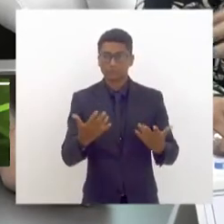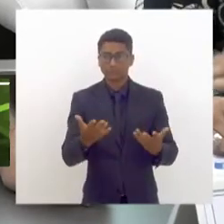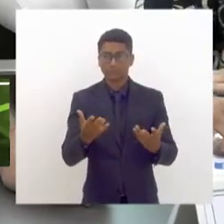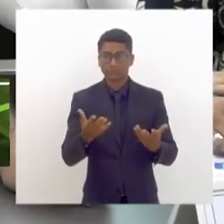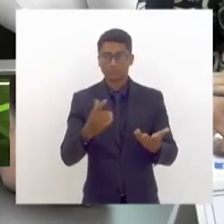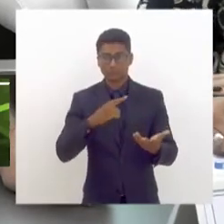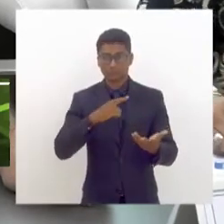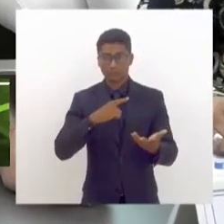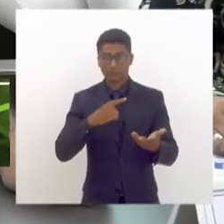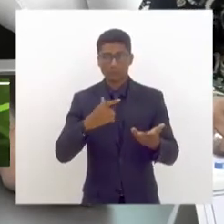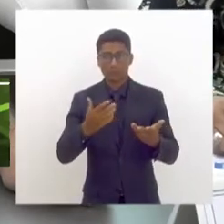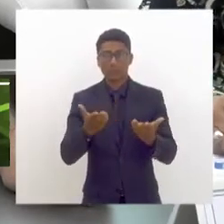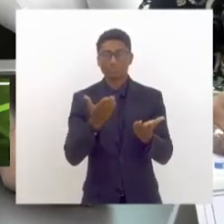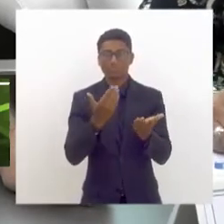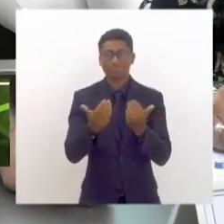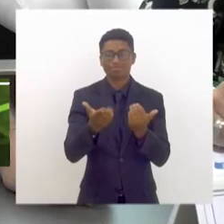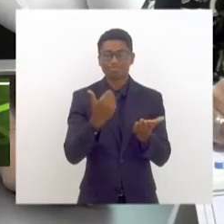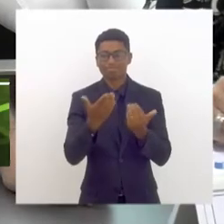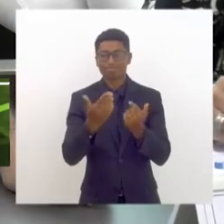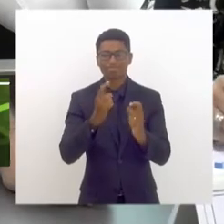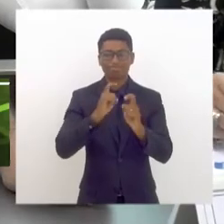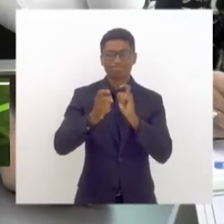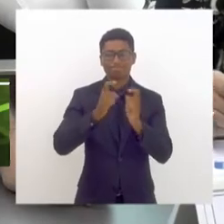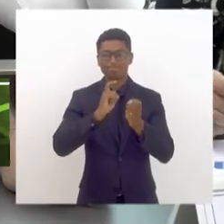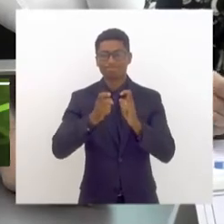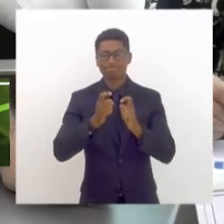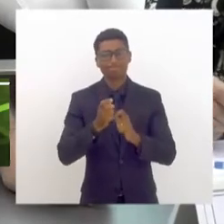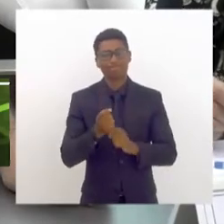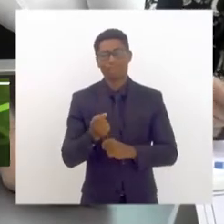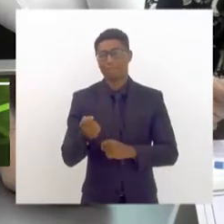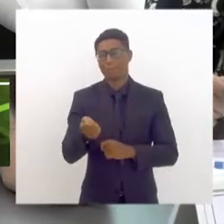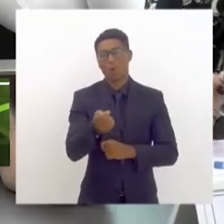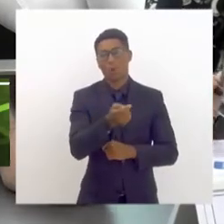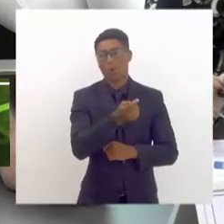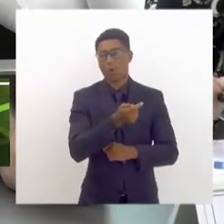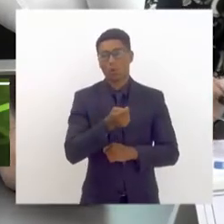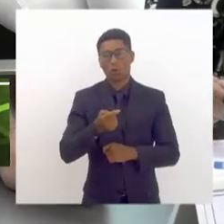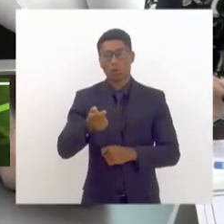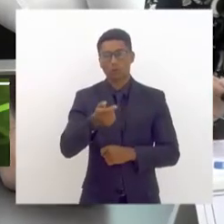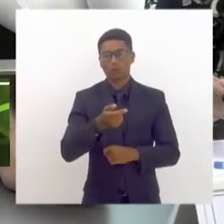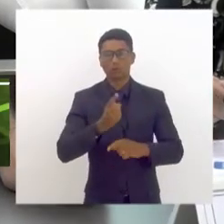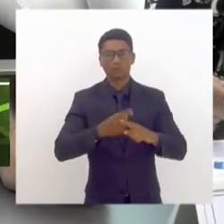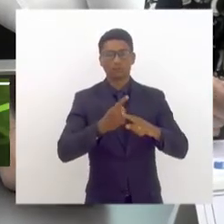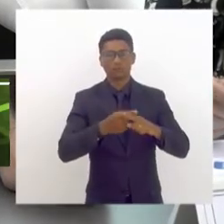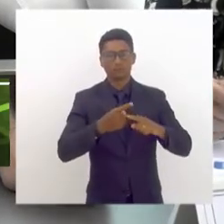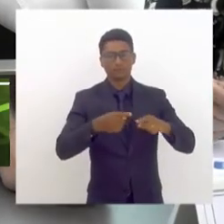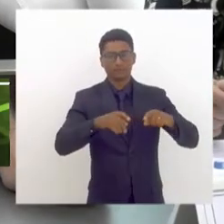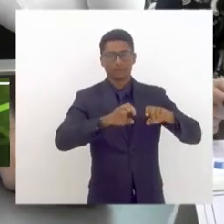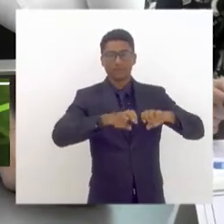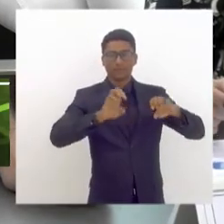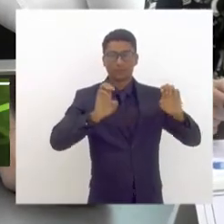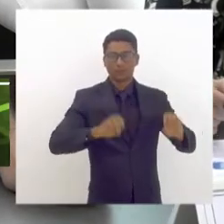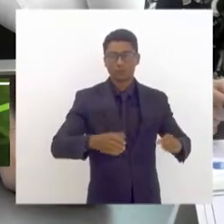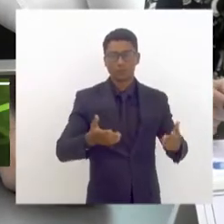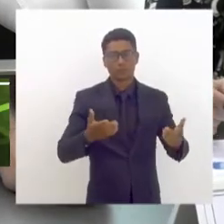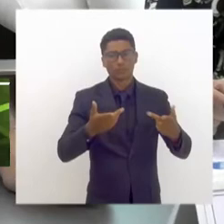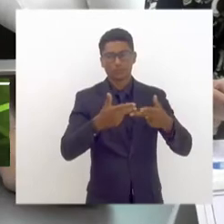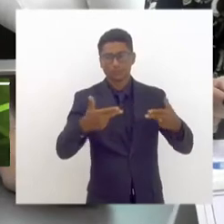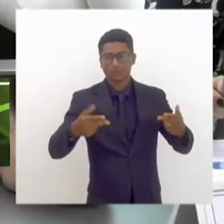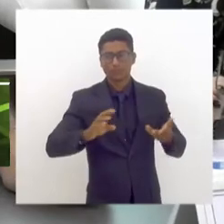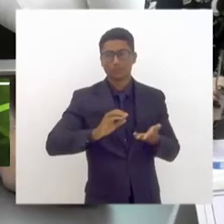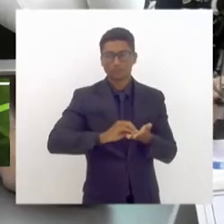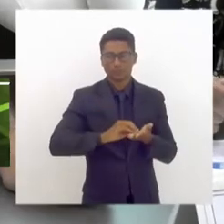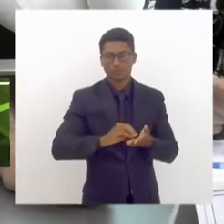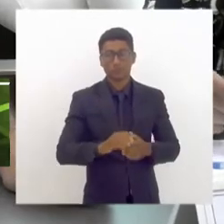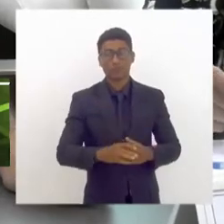que foram limitados, em razão de uma série de questões que passam pela infraestrutura, passam pela logística. E existe